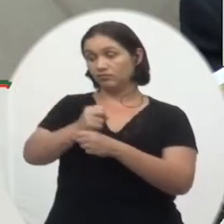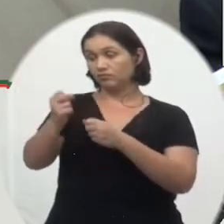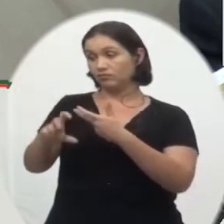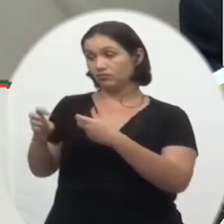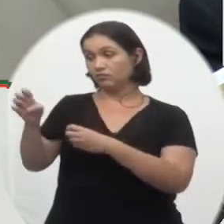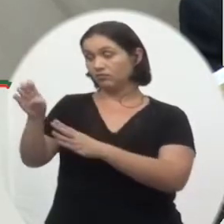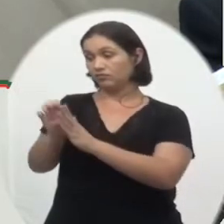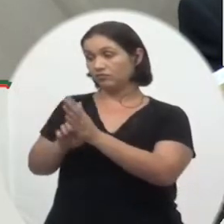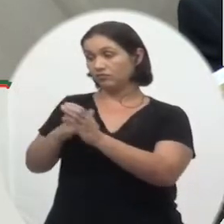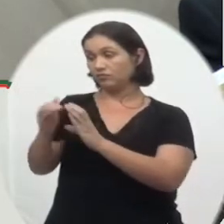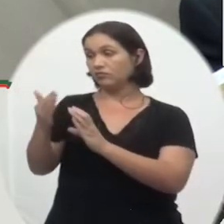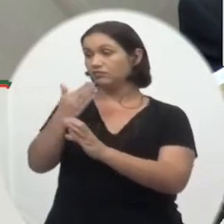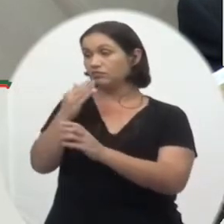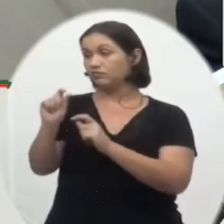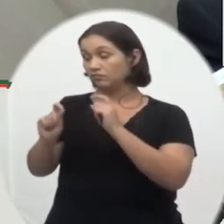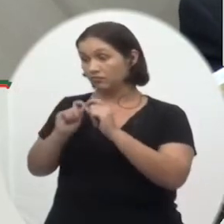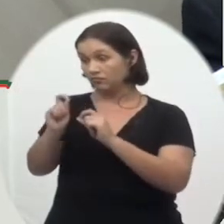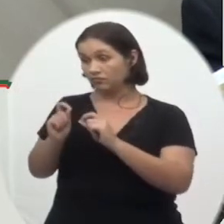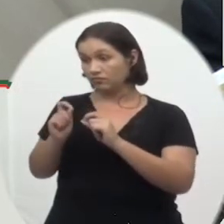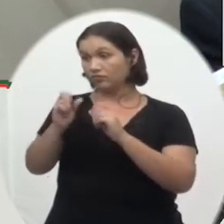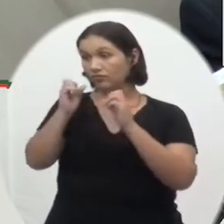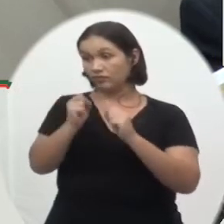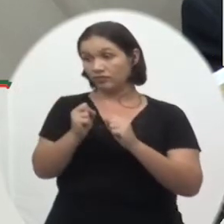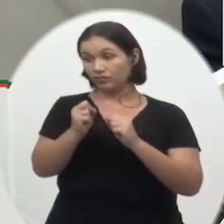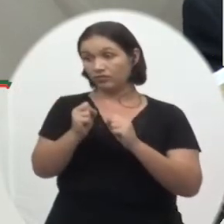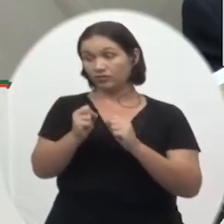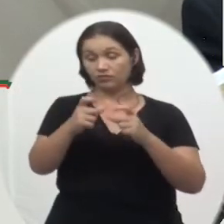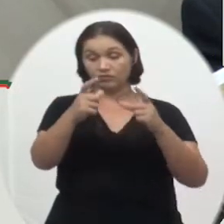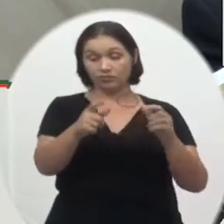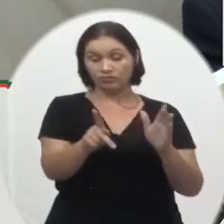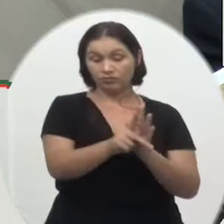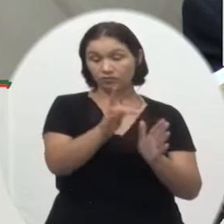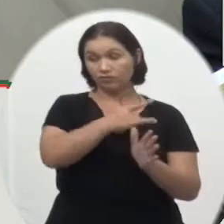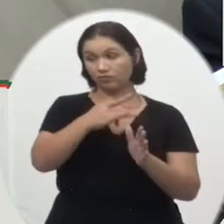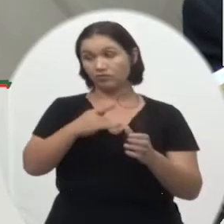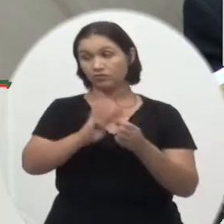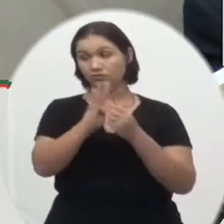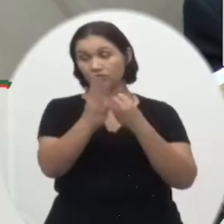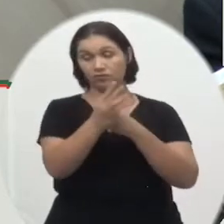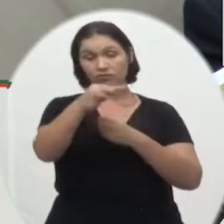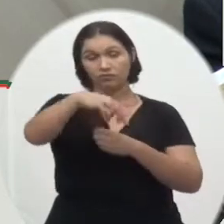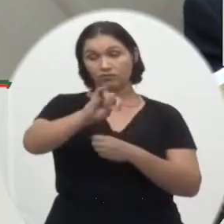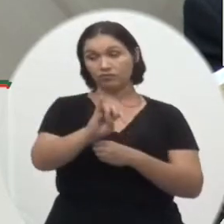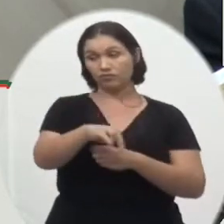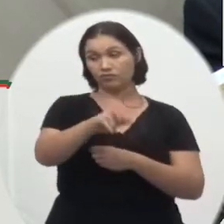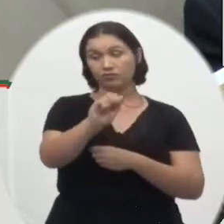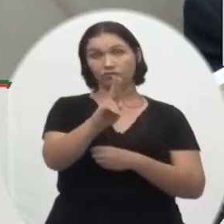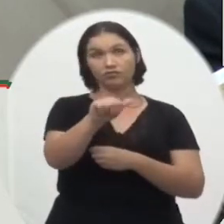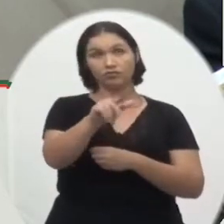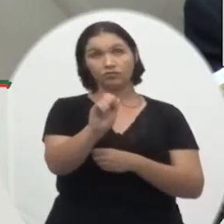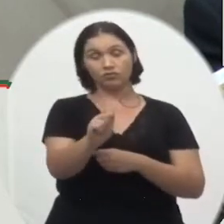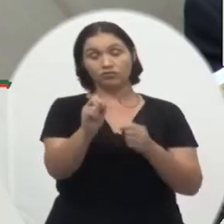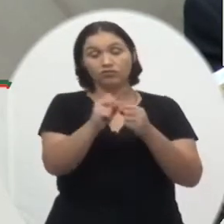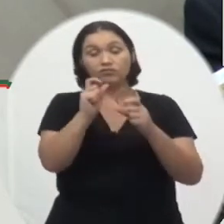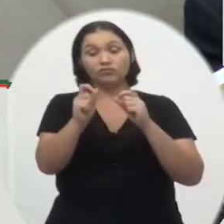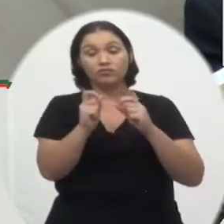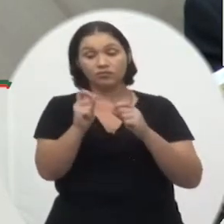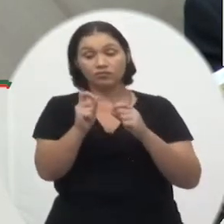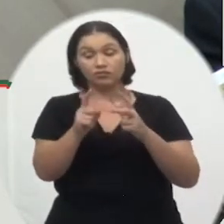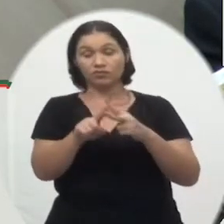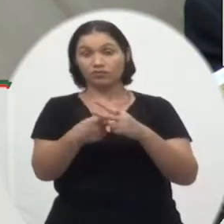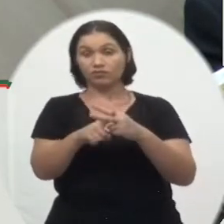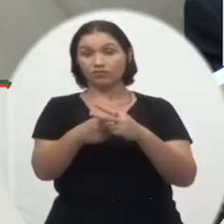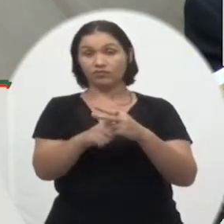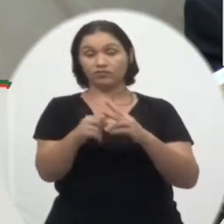de urgência, de executar os seguintes concertos na estrutura do posto de saúde do bairro Mina União: reforma do telhado, limpeza e desentupimento